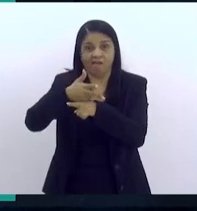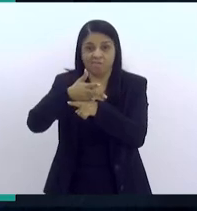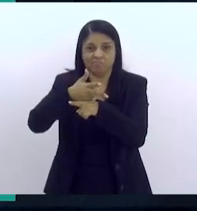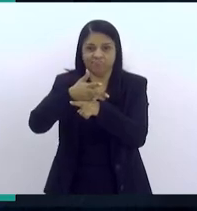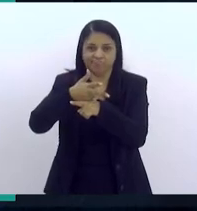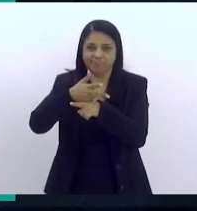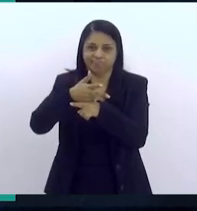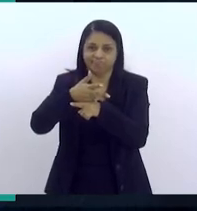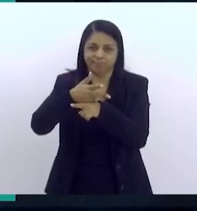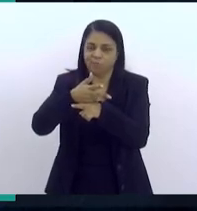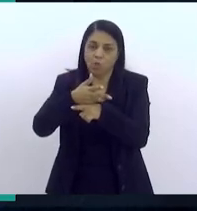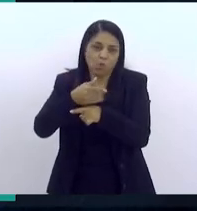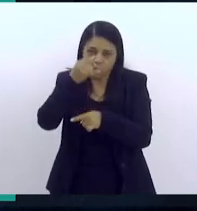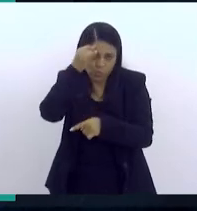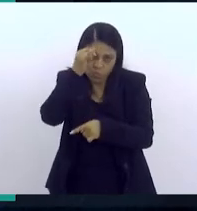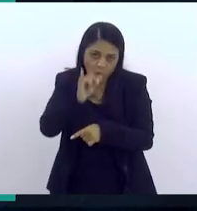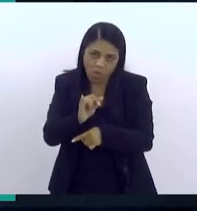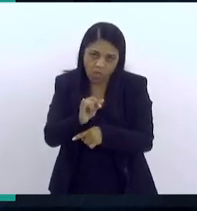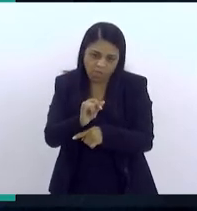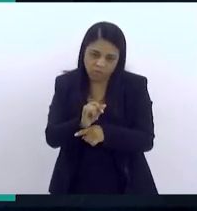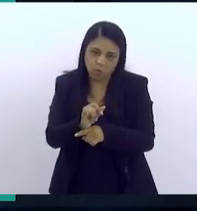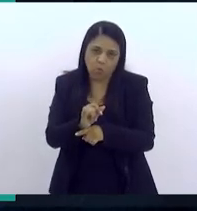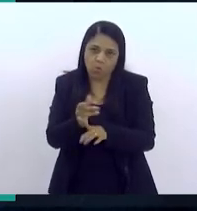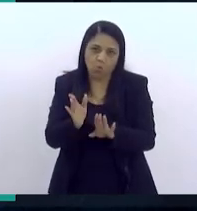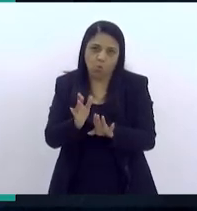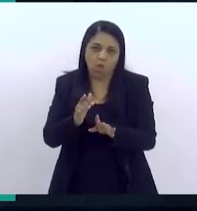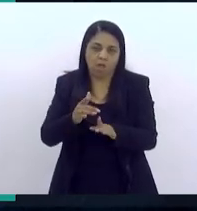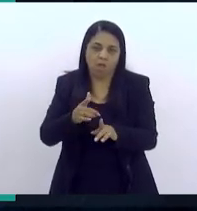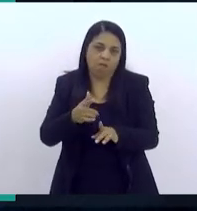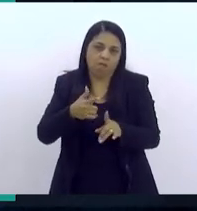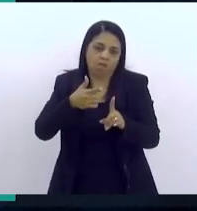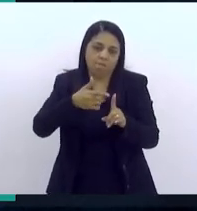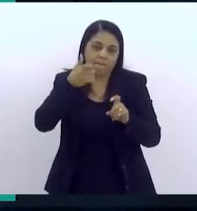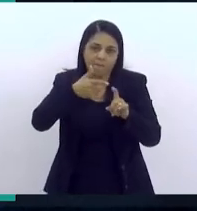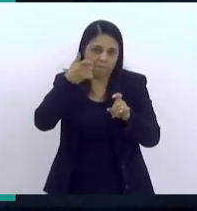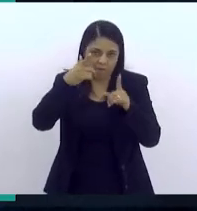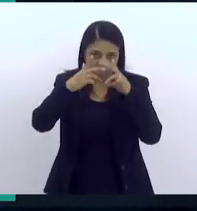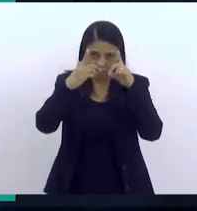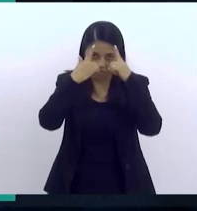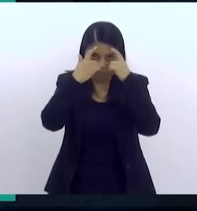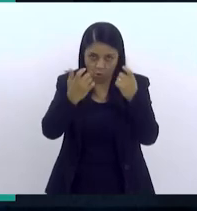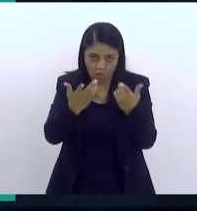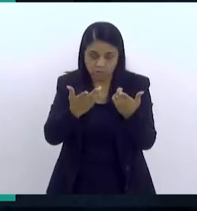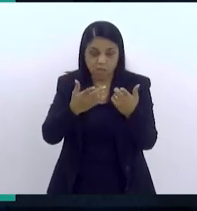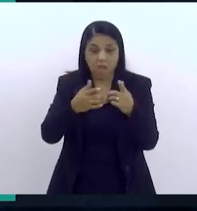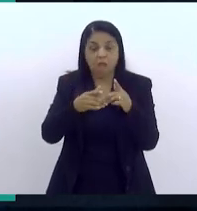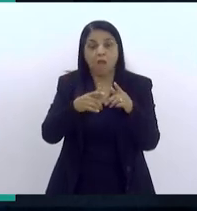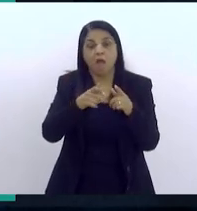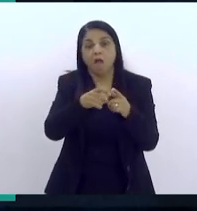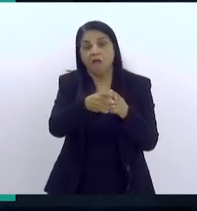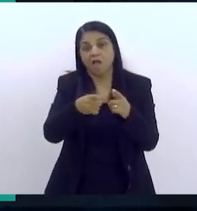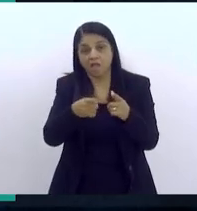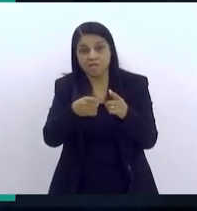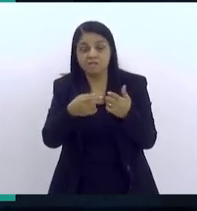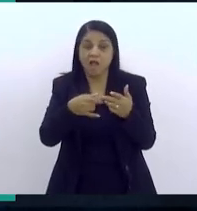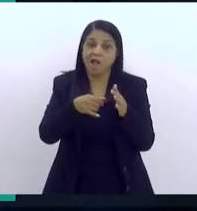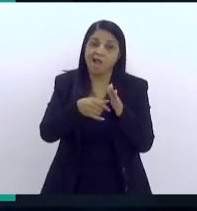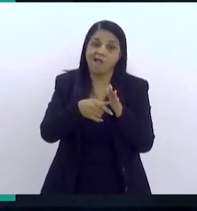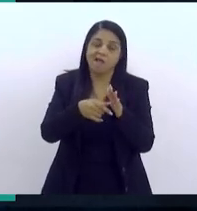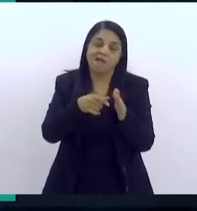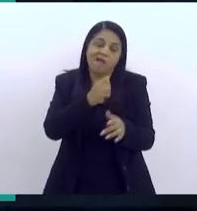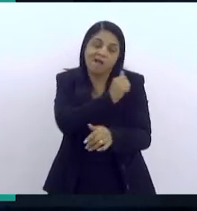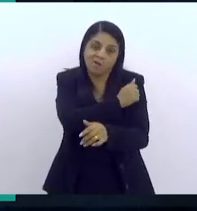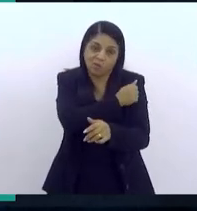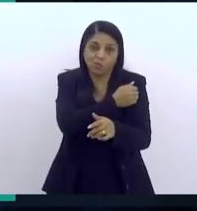não impediu que esses ataques acontecesse roleta muito desses Estudantes São ex-alunos ou são alunos eles